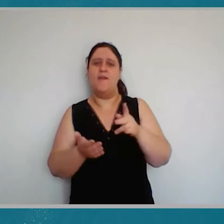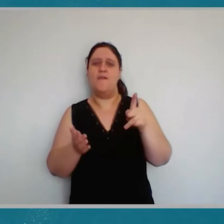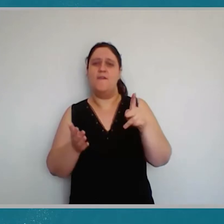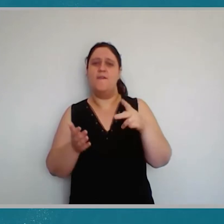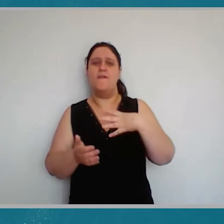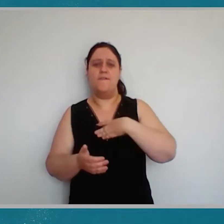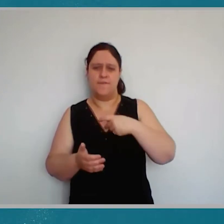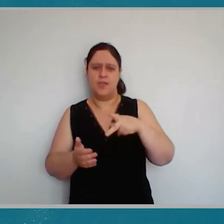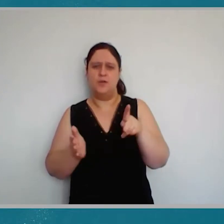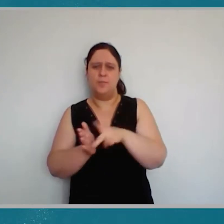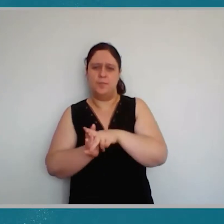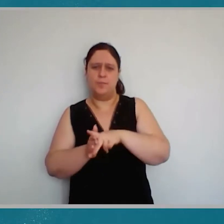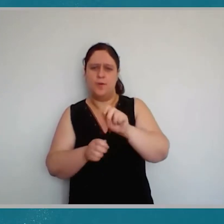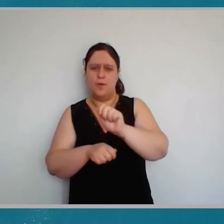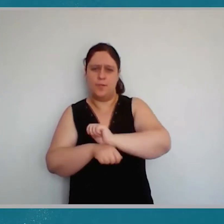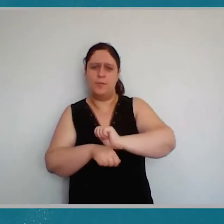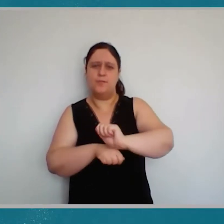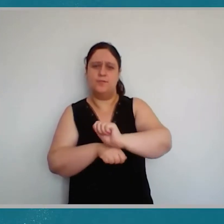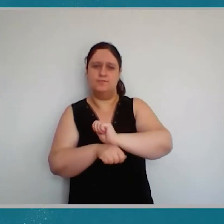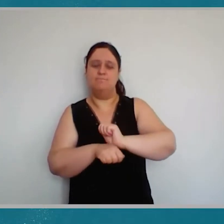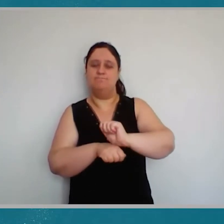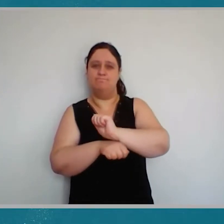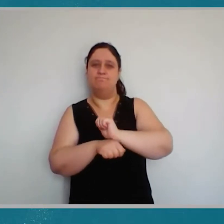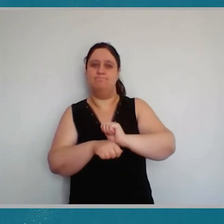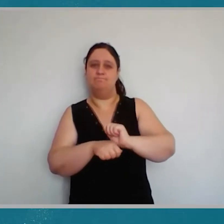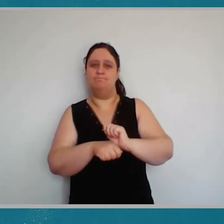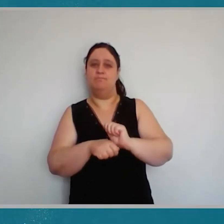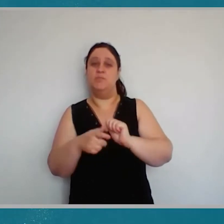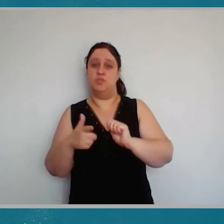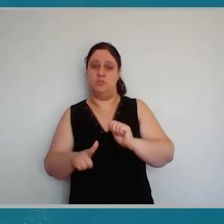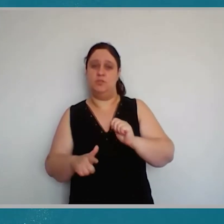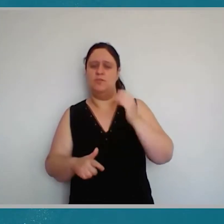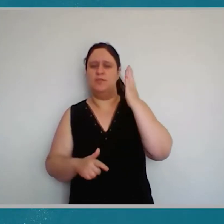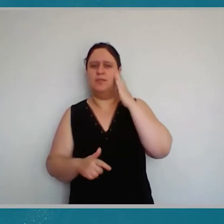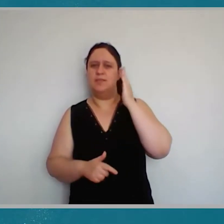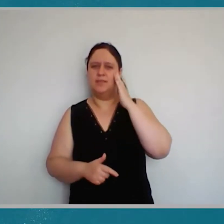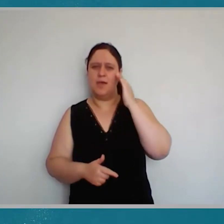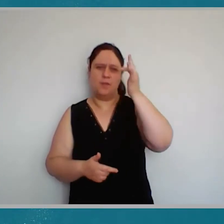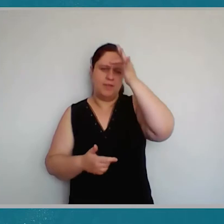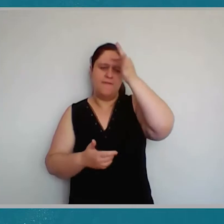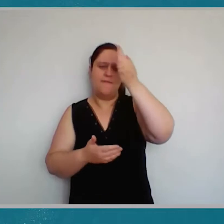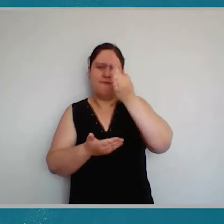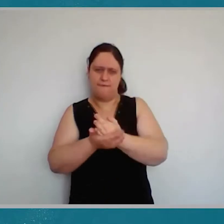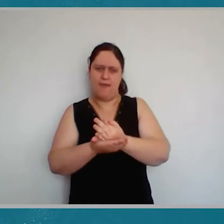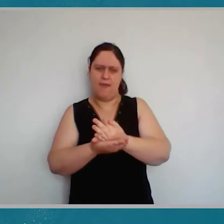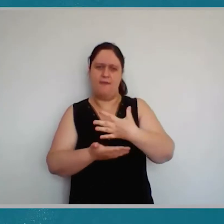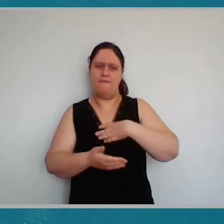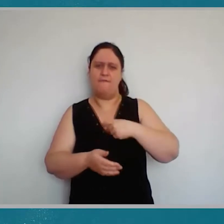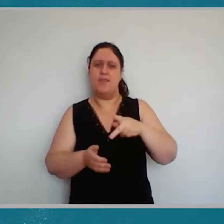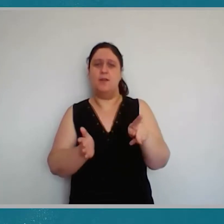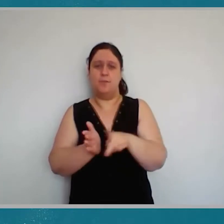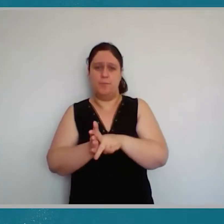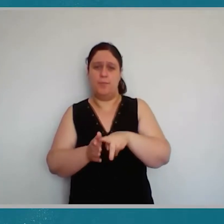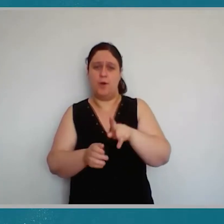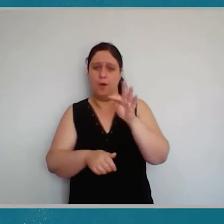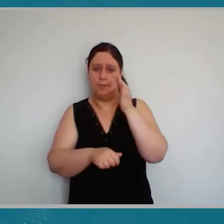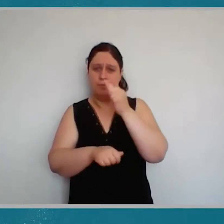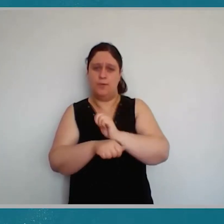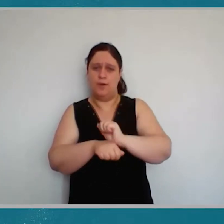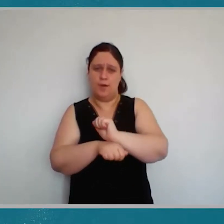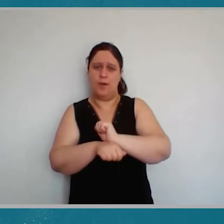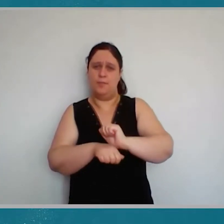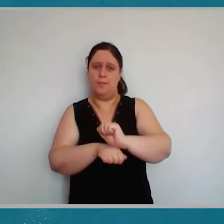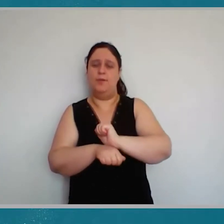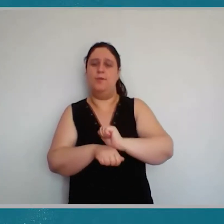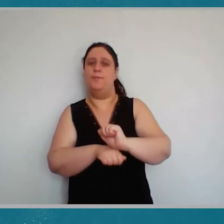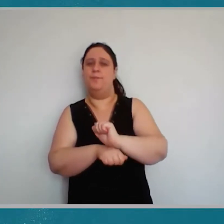Vou repetir. Sabei, pois, que os da fé é que são filhos de Abraão. Ora,